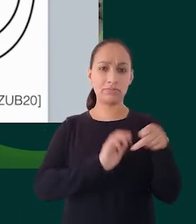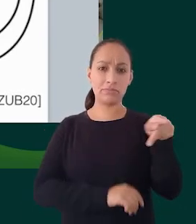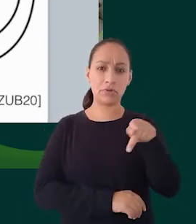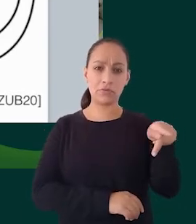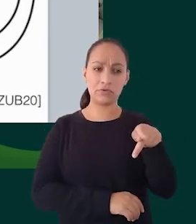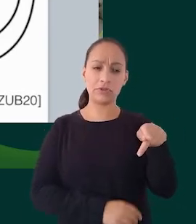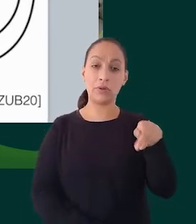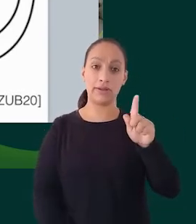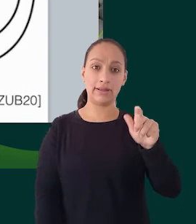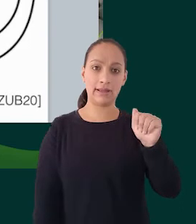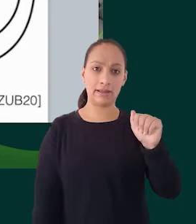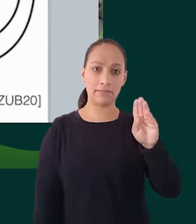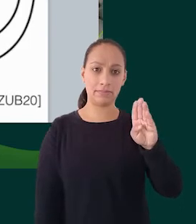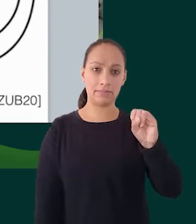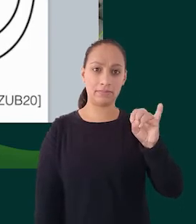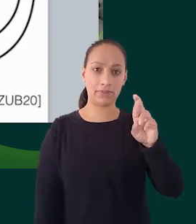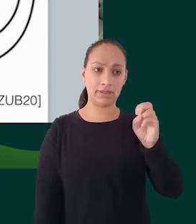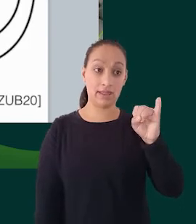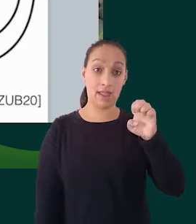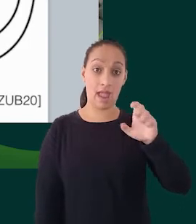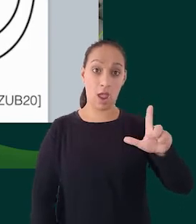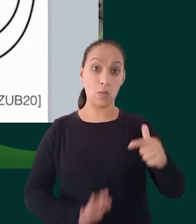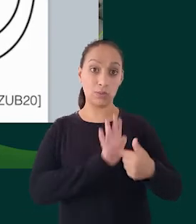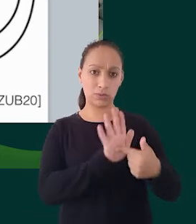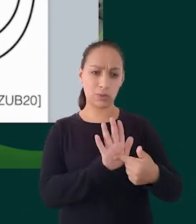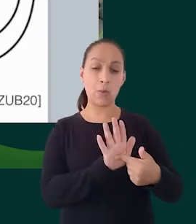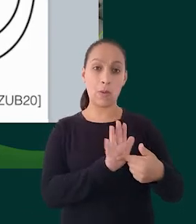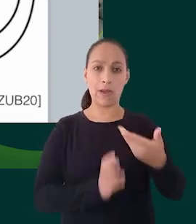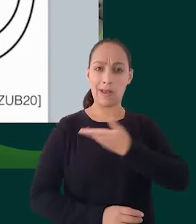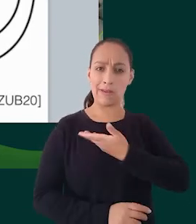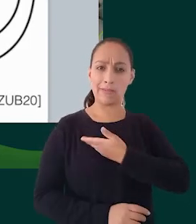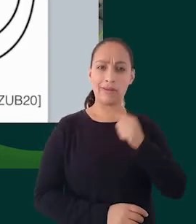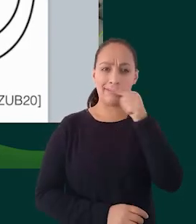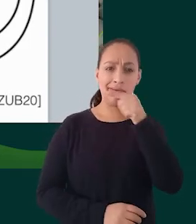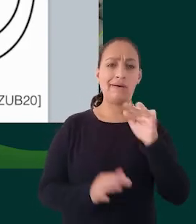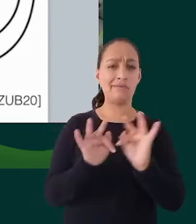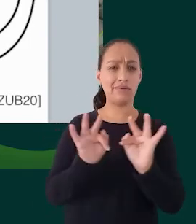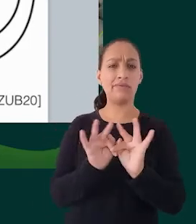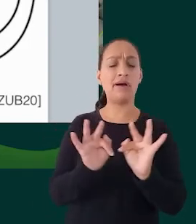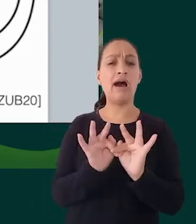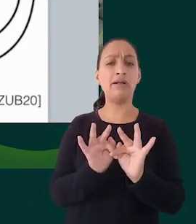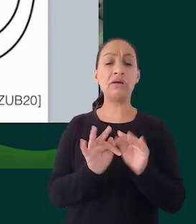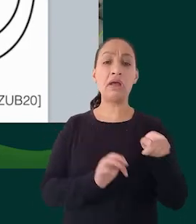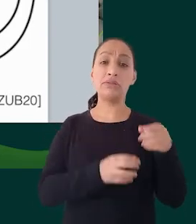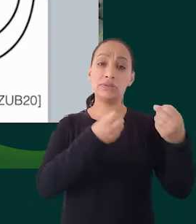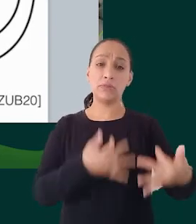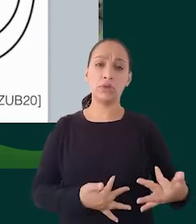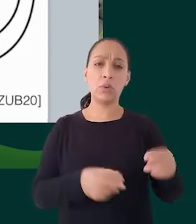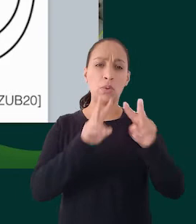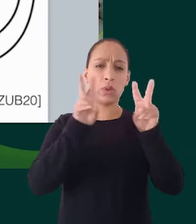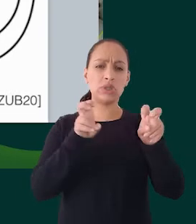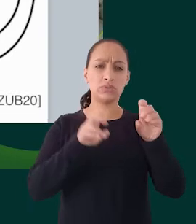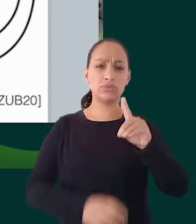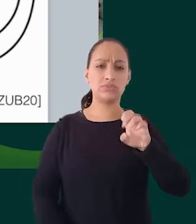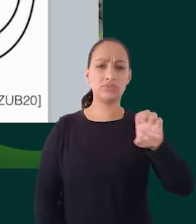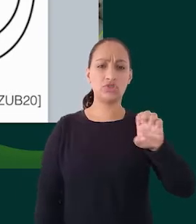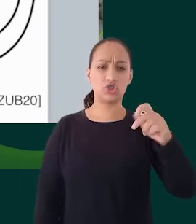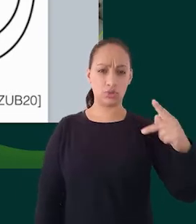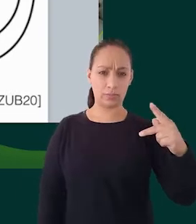Gabriel, que também é nosso colega, nosso amigo lá da Fevale, e ele falou bastante de Deep Learning. Eu não vou